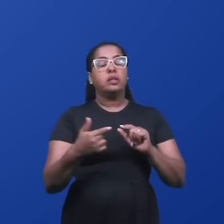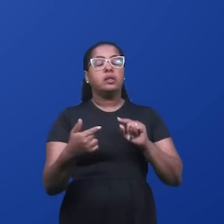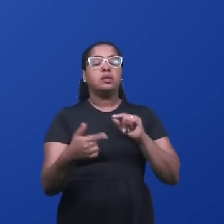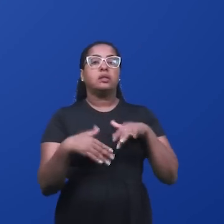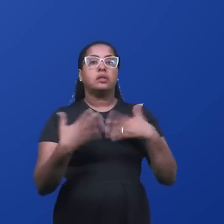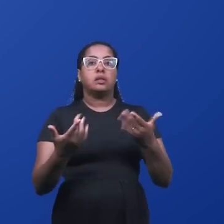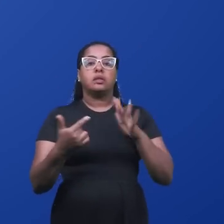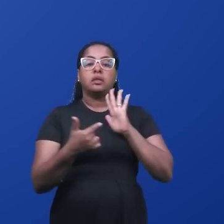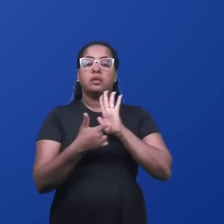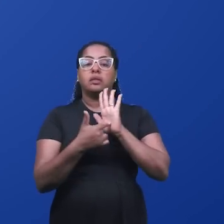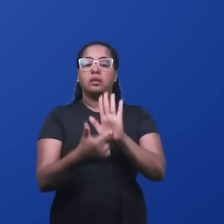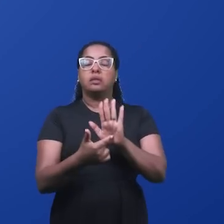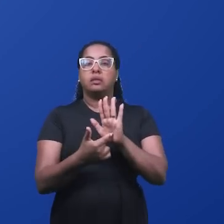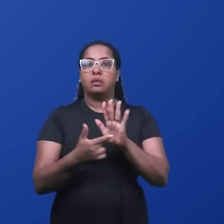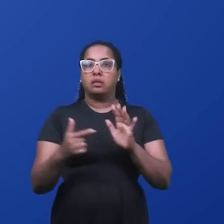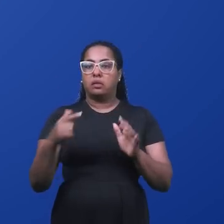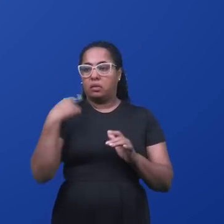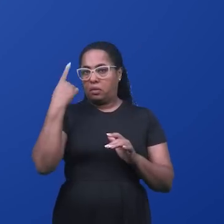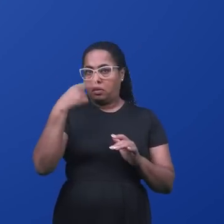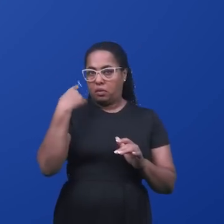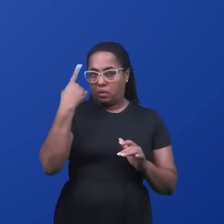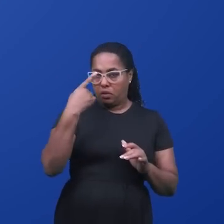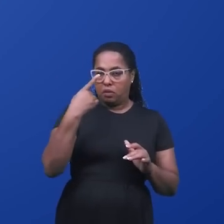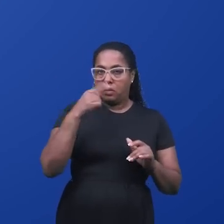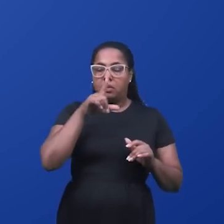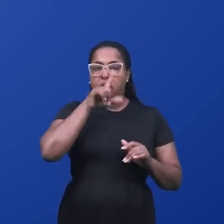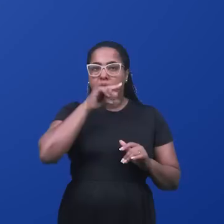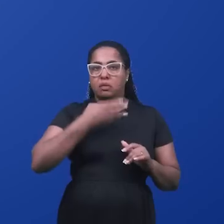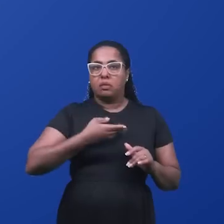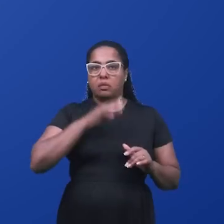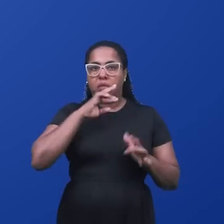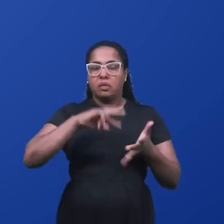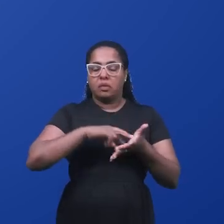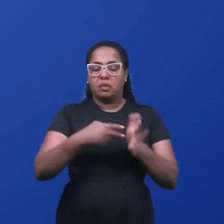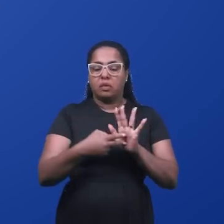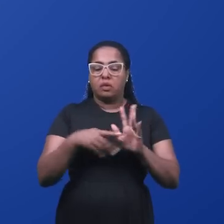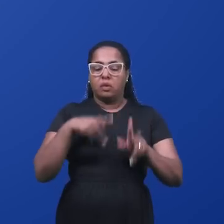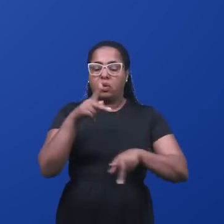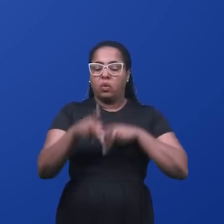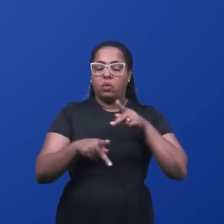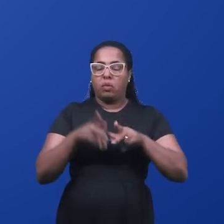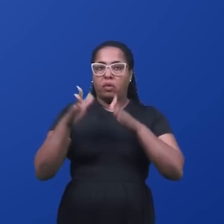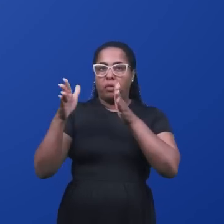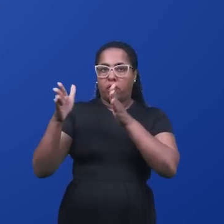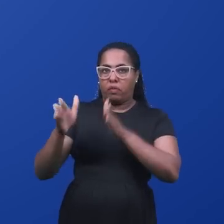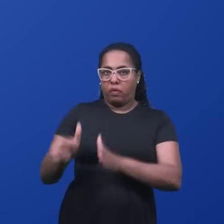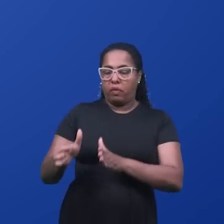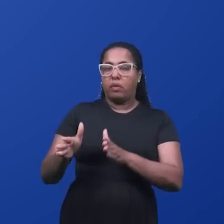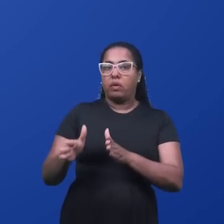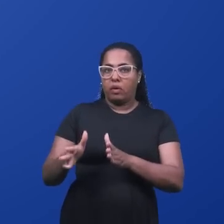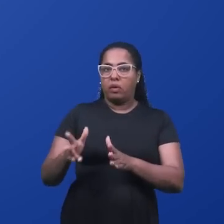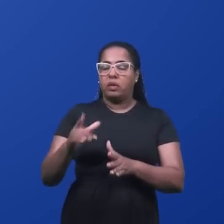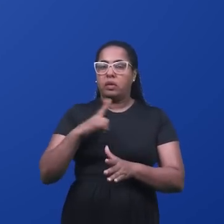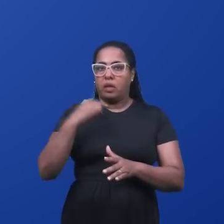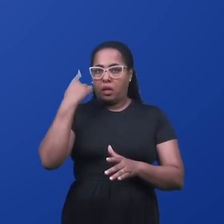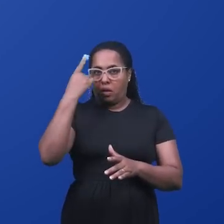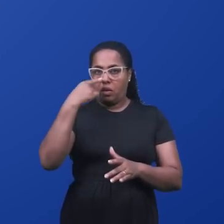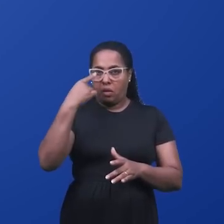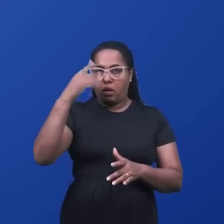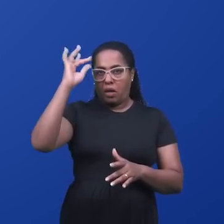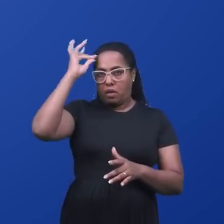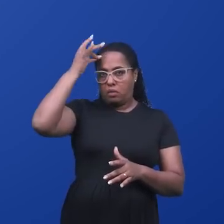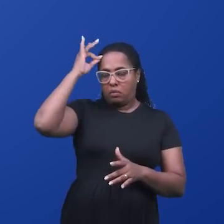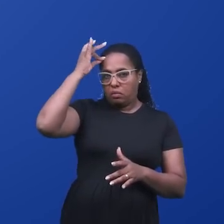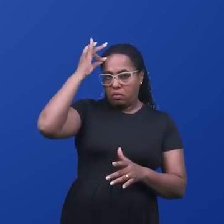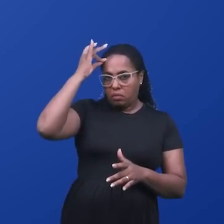que diz que os seus olhos são como das pombas, quer dizer que a igreja, né, a igreja fiel, ela tem um olhar